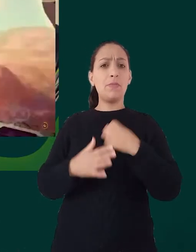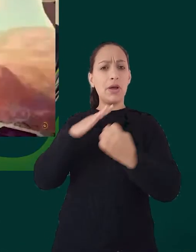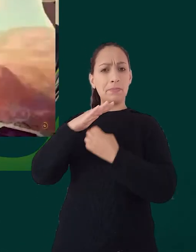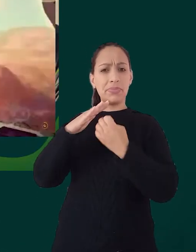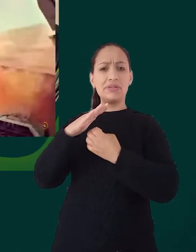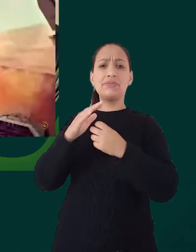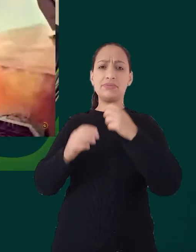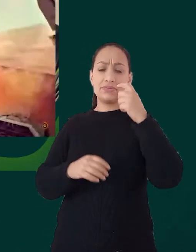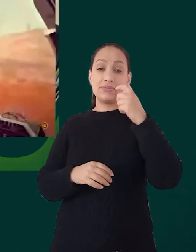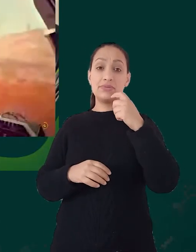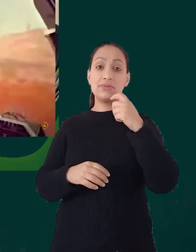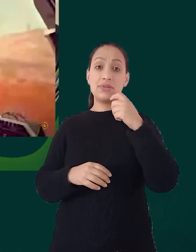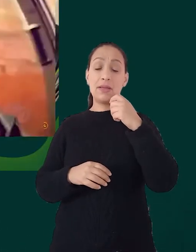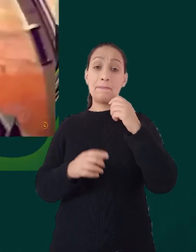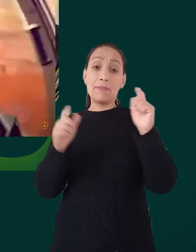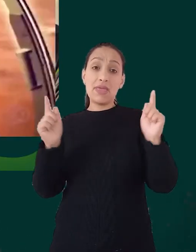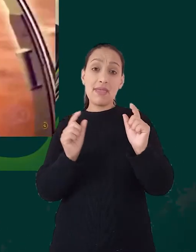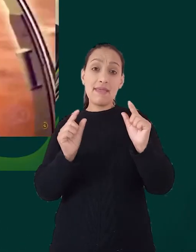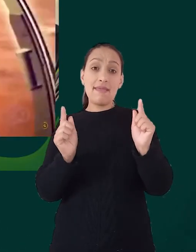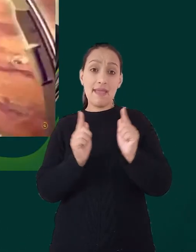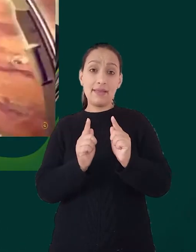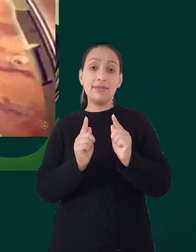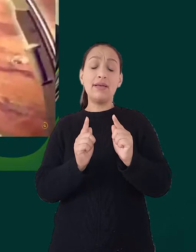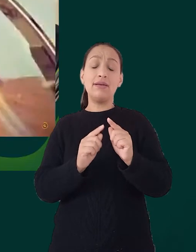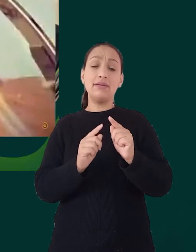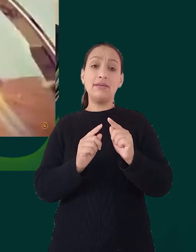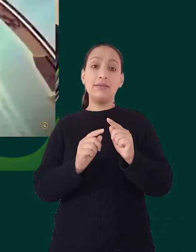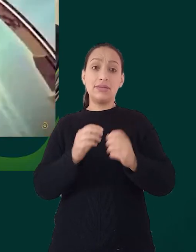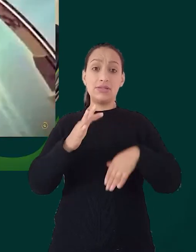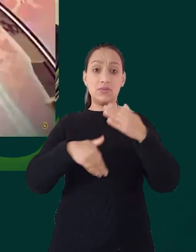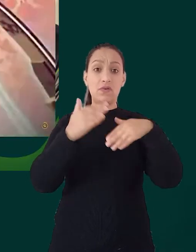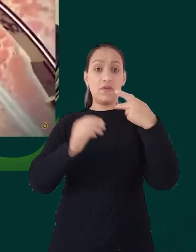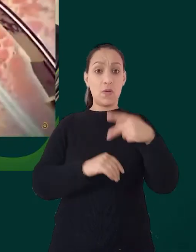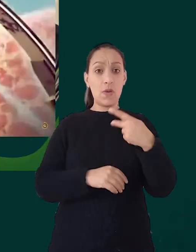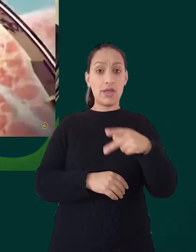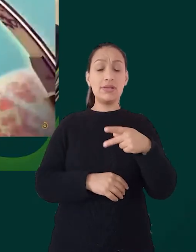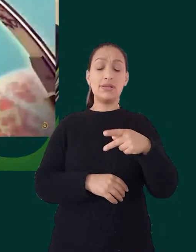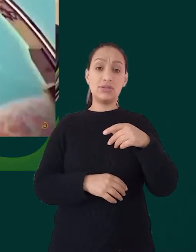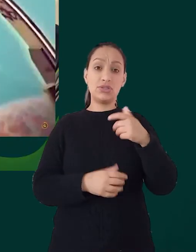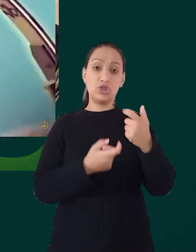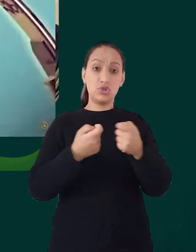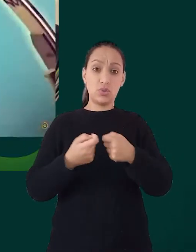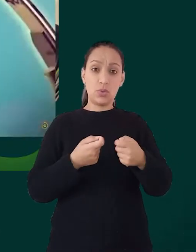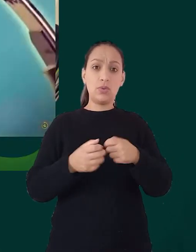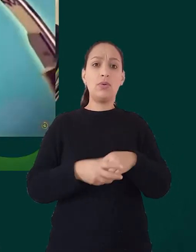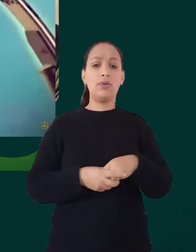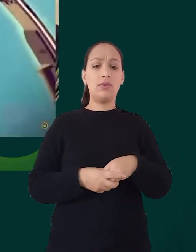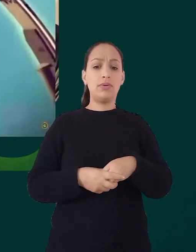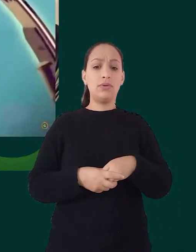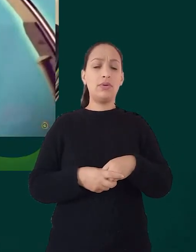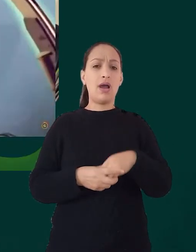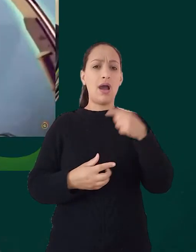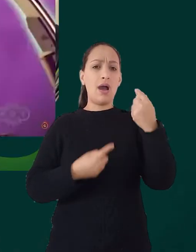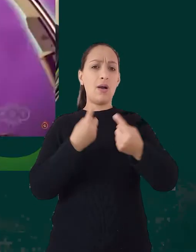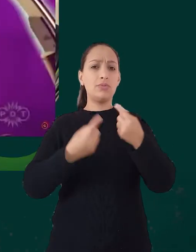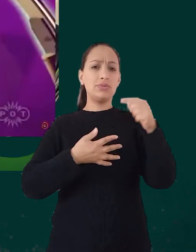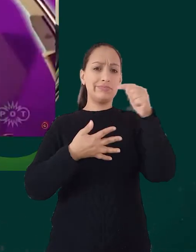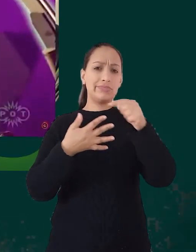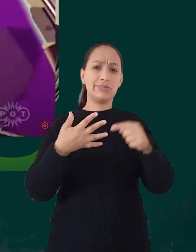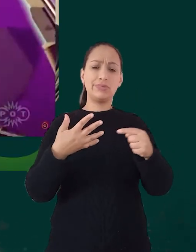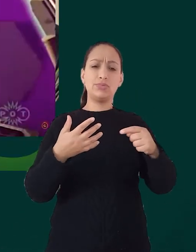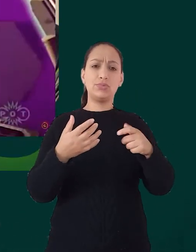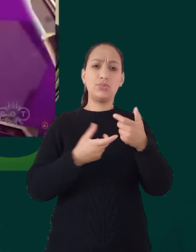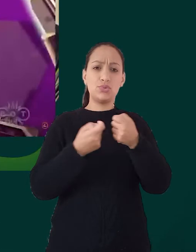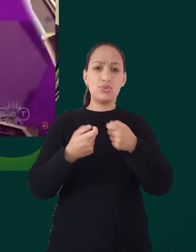tá, que desenvolveu esse jogo. E acho que ele não foi feliz em alguns aspectos porque deixou o jogo tão grande que esqueceu